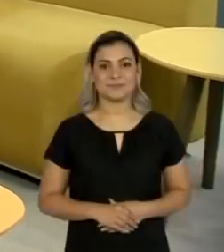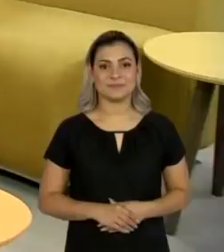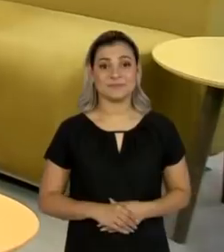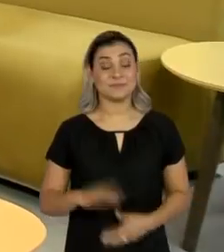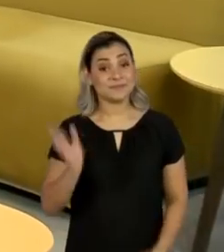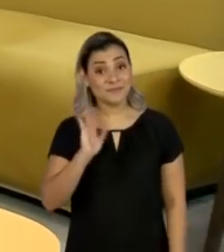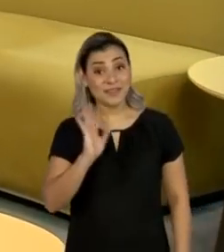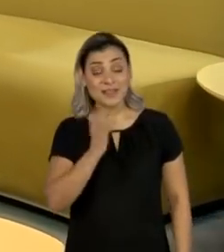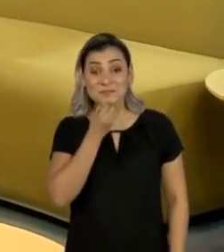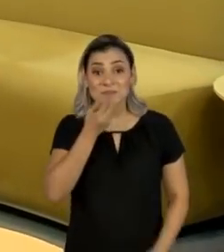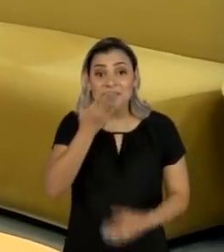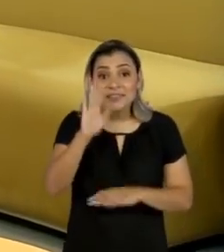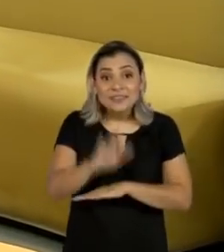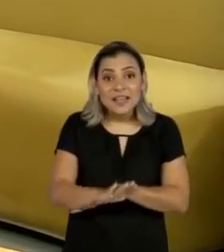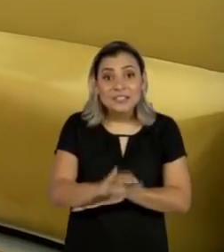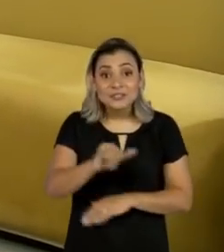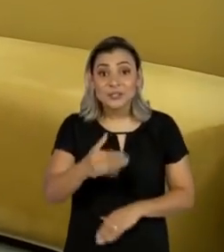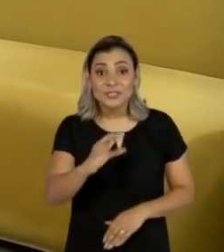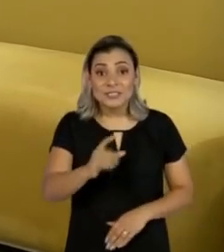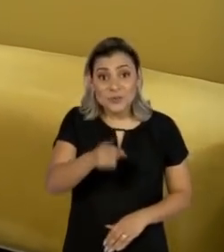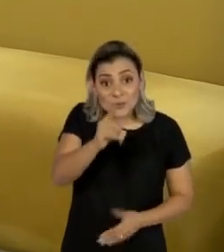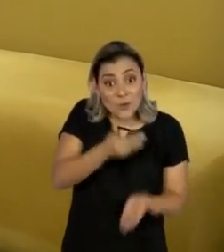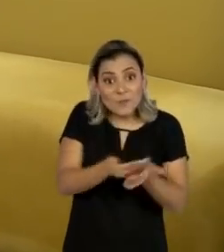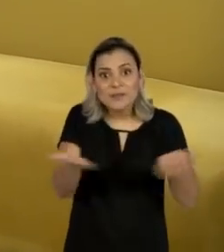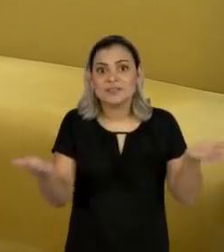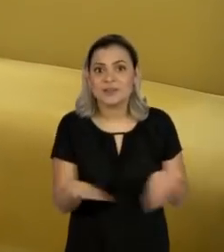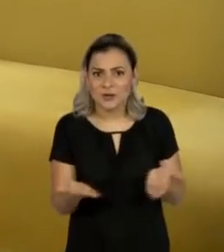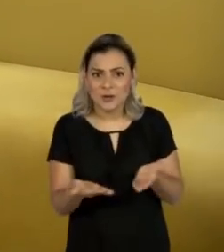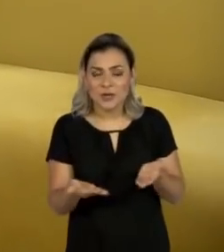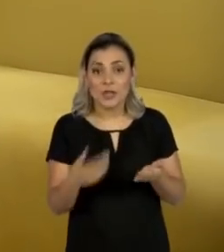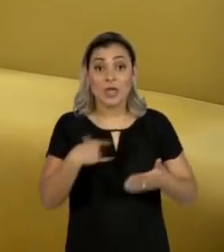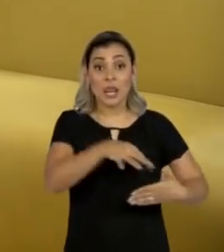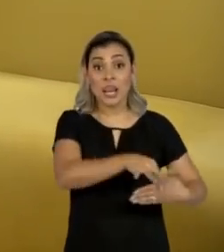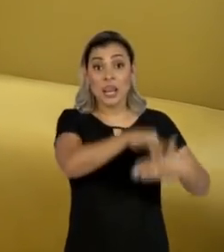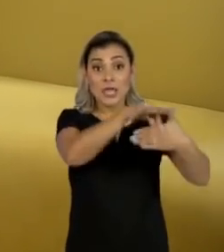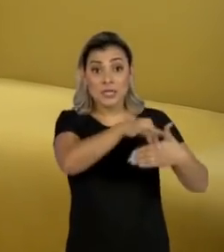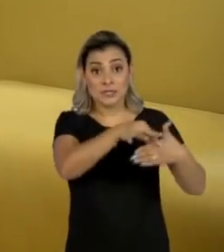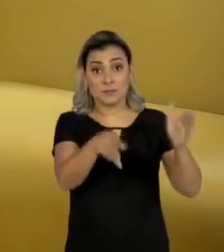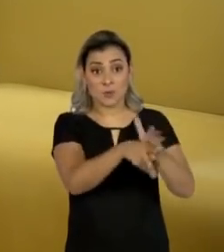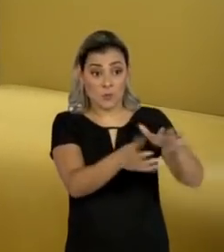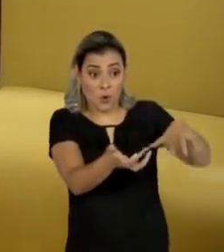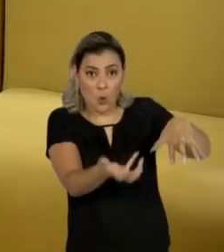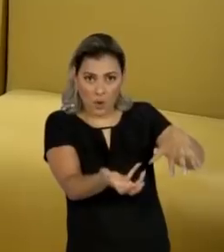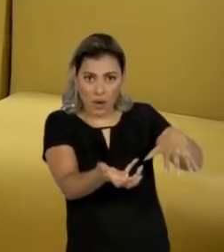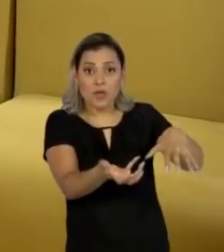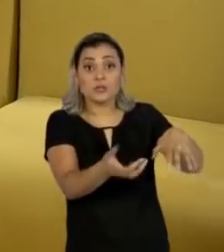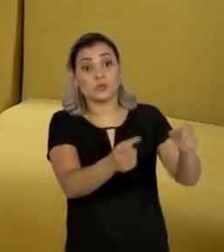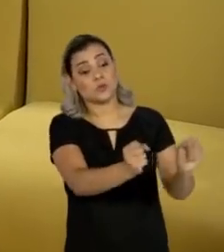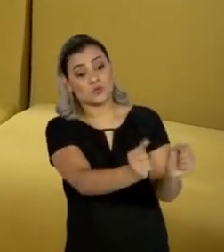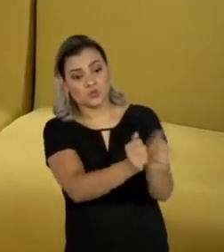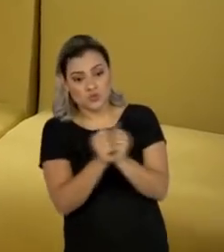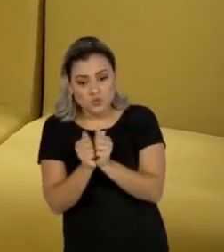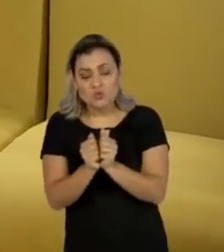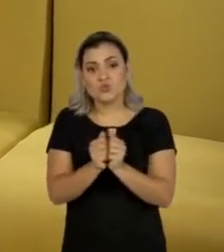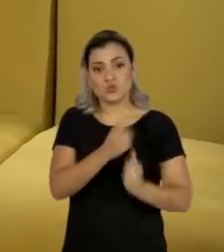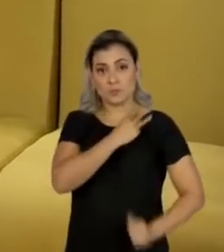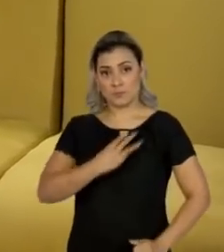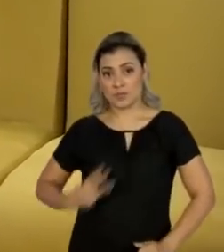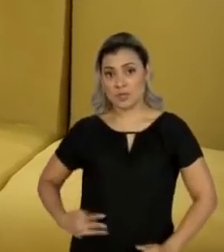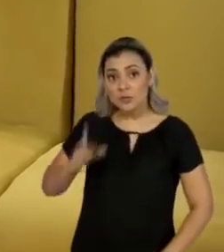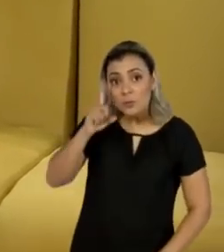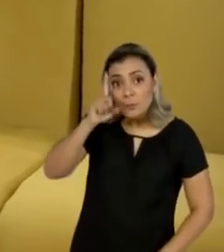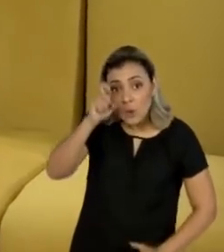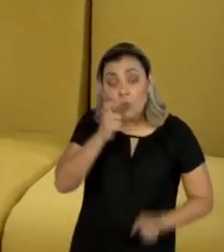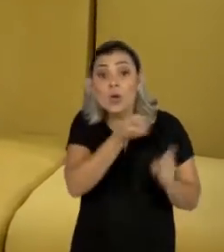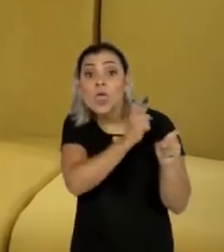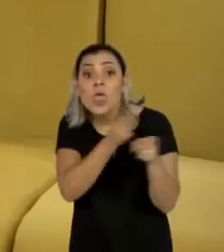Olá, boa tarde. O JC1 começa agora. Líderes do Congresso se reúnem com o ministro da Justiça, Sérgio Moro, para definir